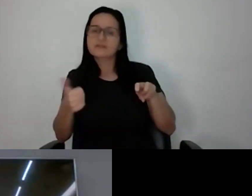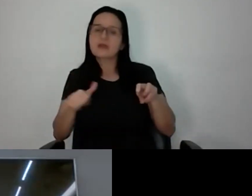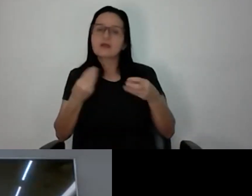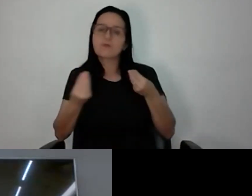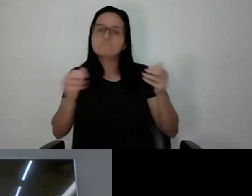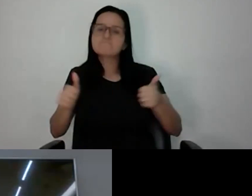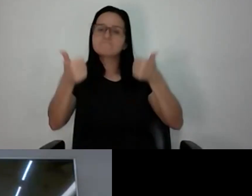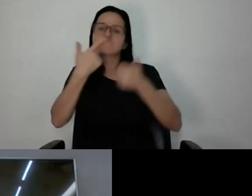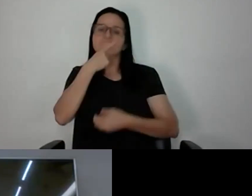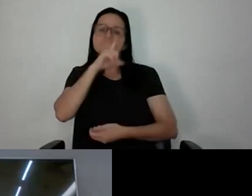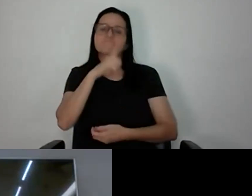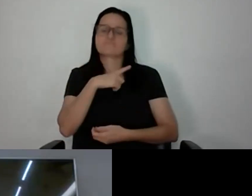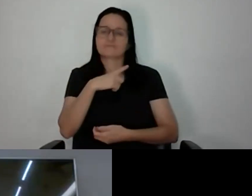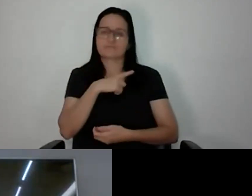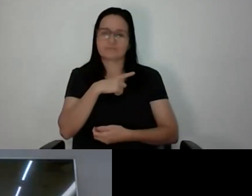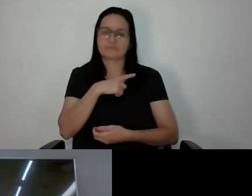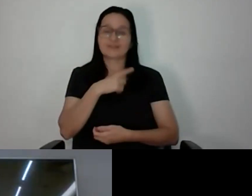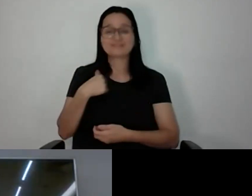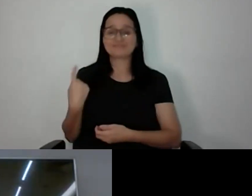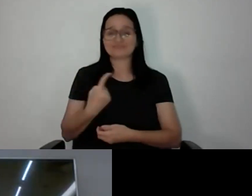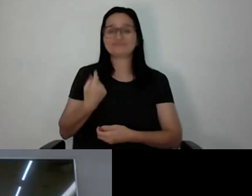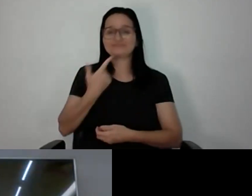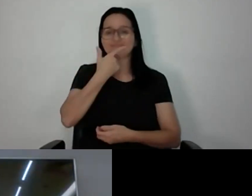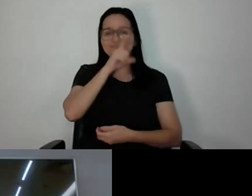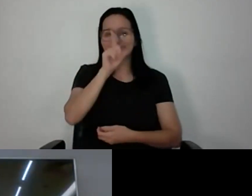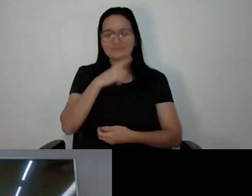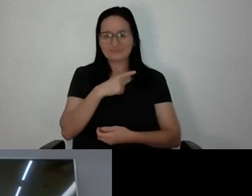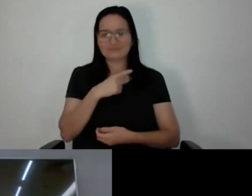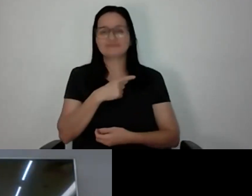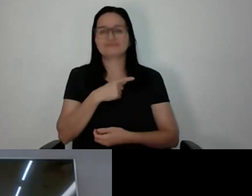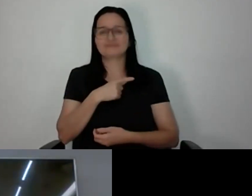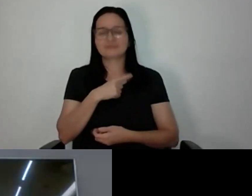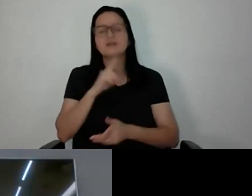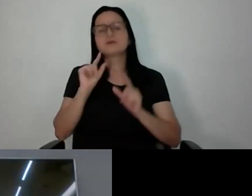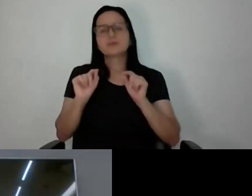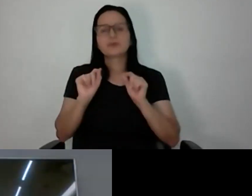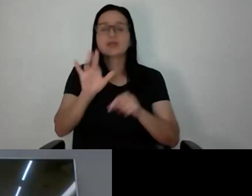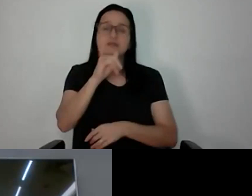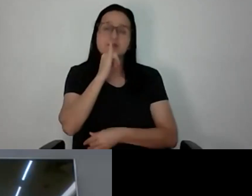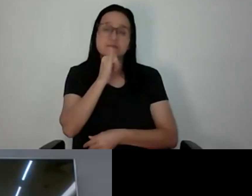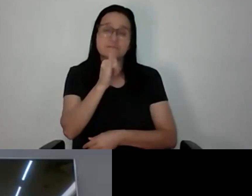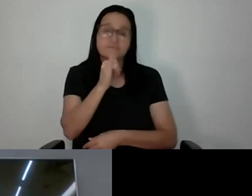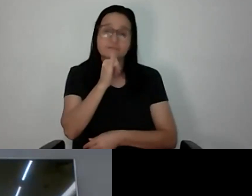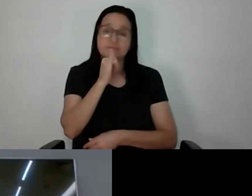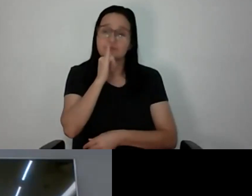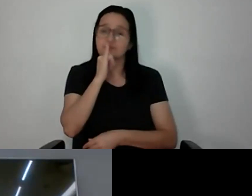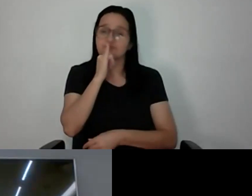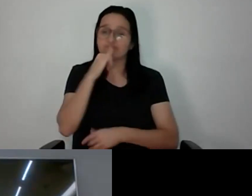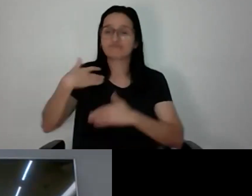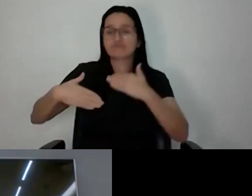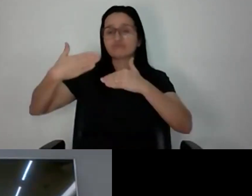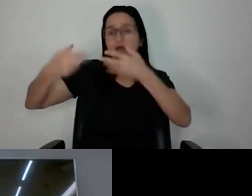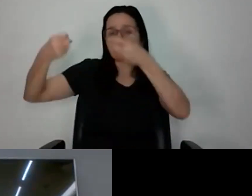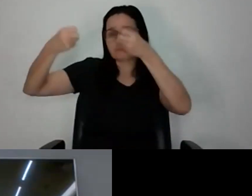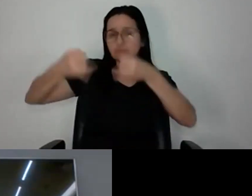campeã, e felizmente foi a nossa. Mas o Global Legal Hackathon, ele nada mais é do que um exemplo na minha carreira, do que a Marina estava comentando,